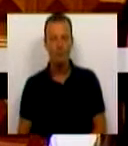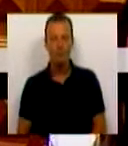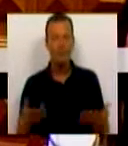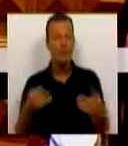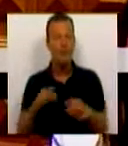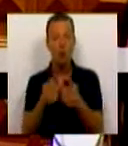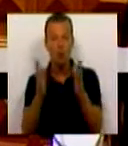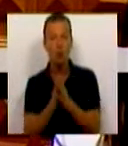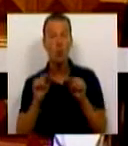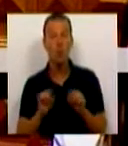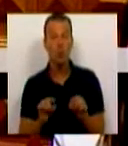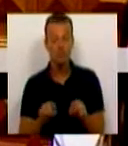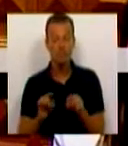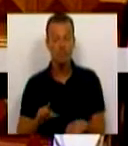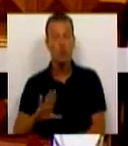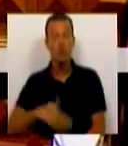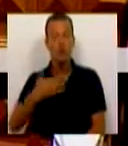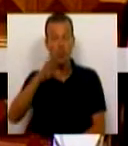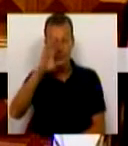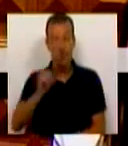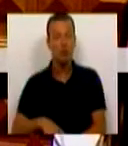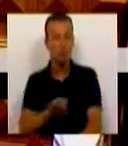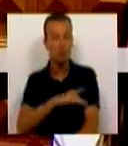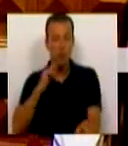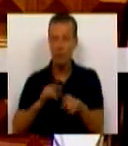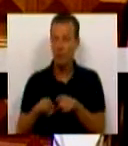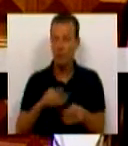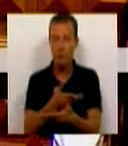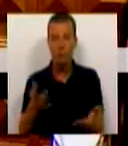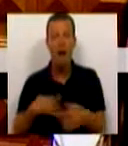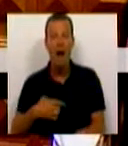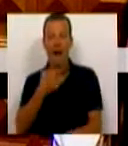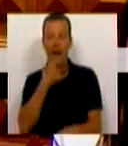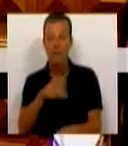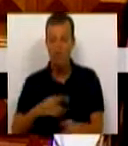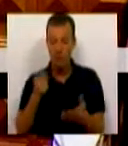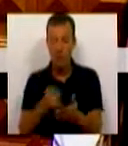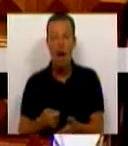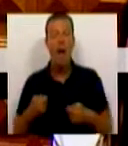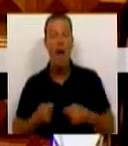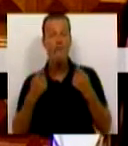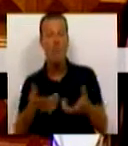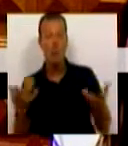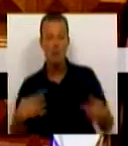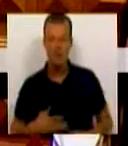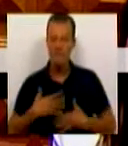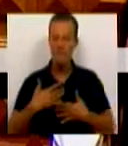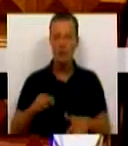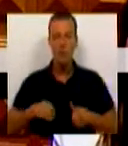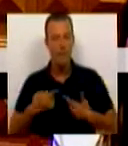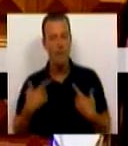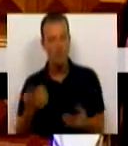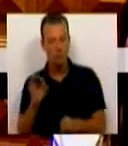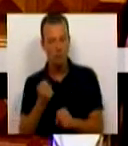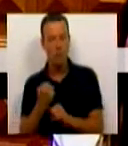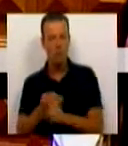Mas tudo isto, Sr. Primeiro-Ministro, Sras. e Srs. Membros do Governo, não pode ser feito sem uma grande aposta, motivação e valorização dos profissionais.